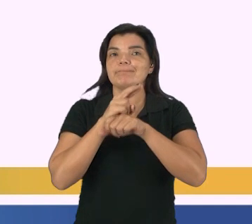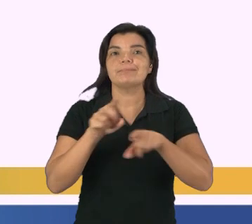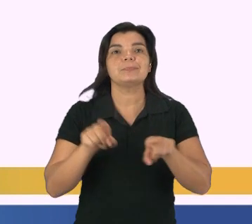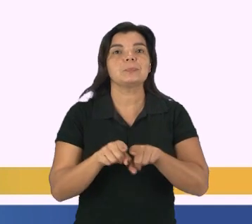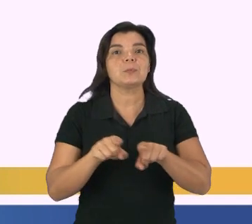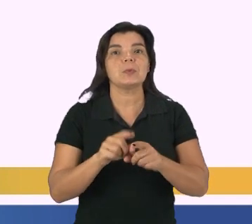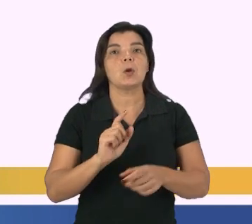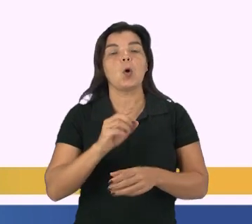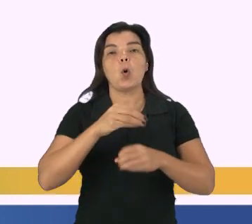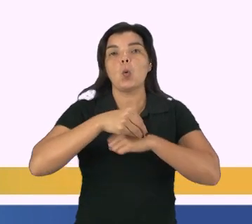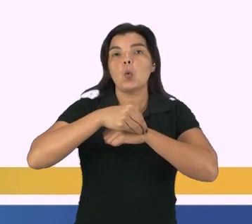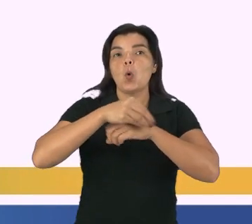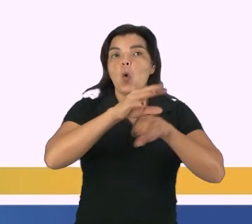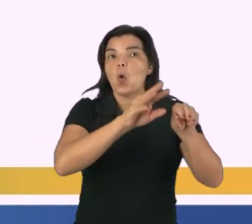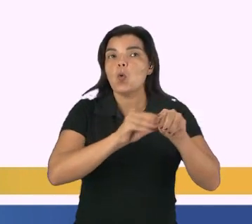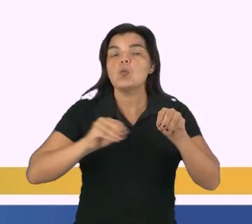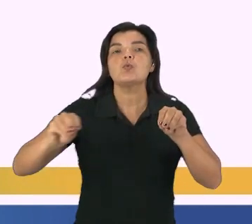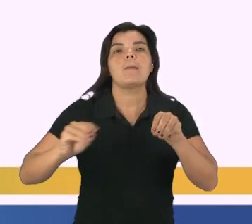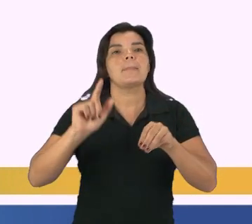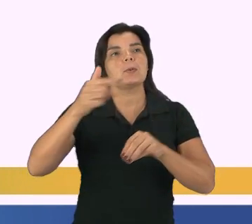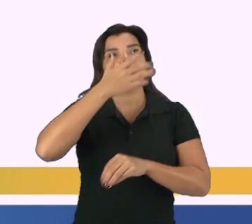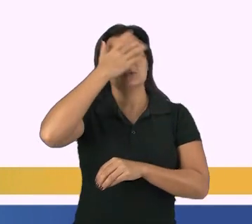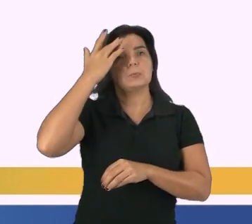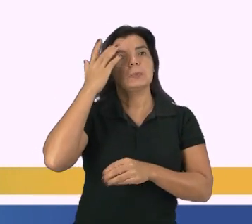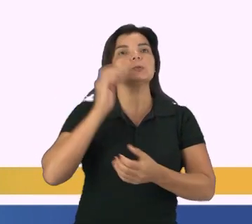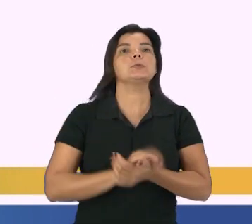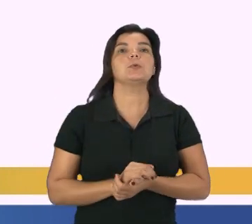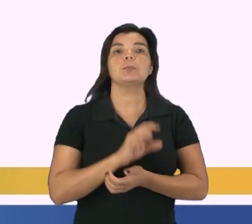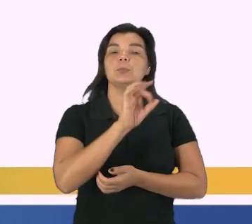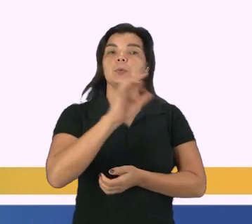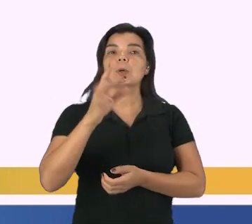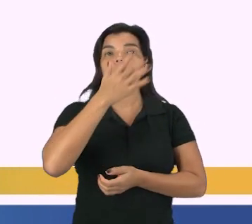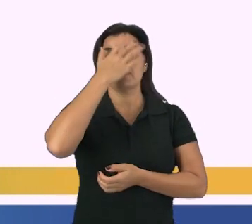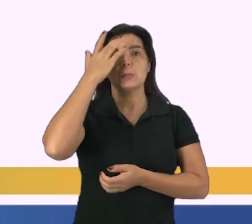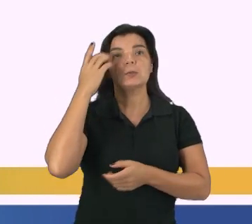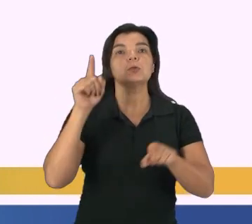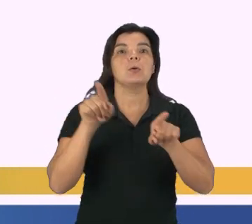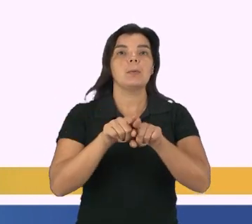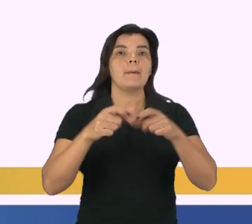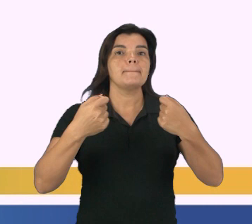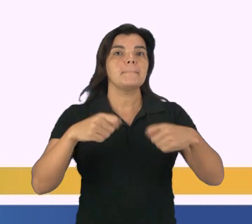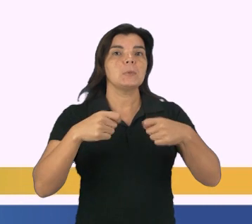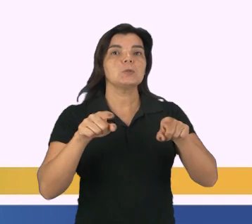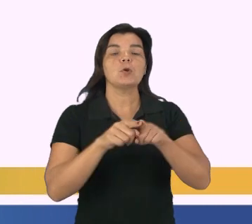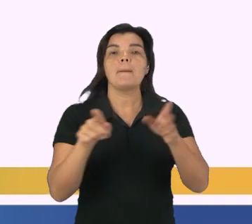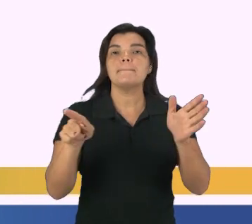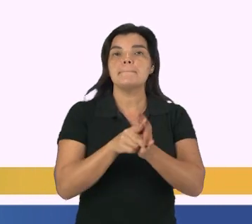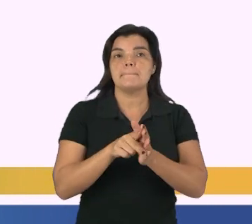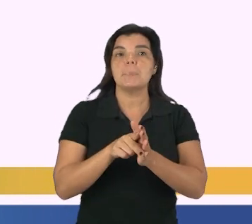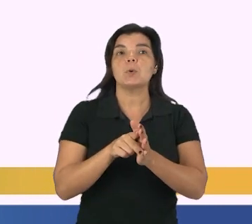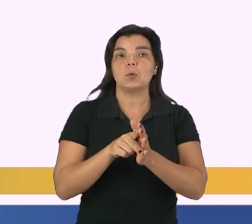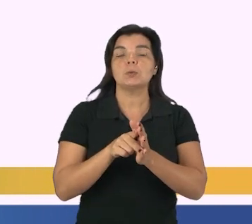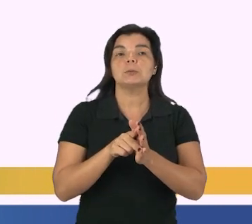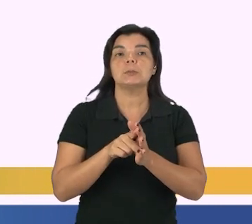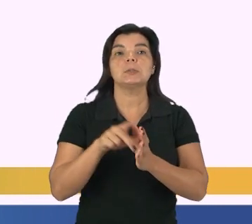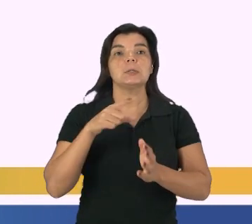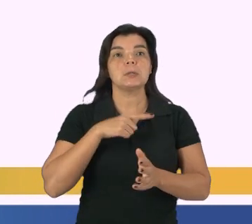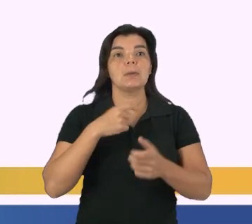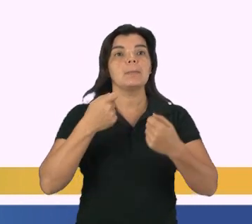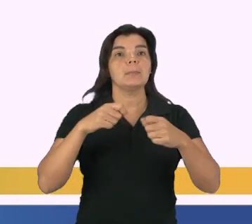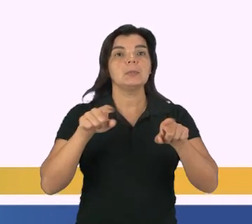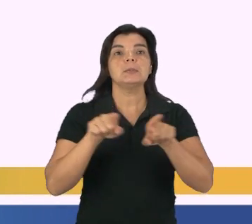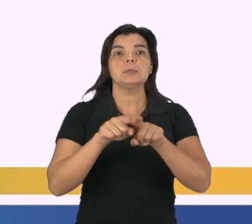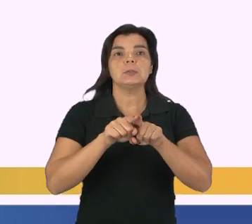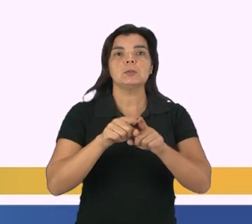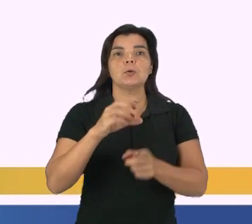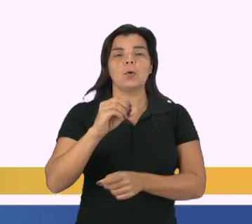ou transmitido para outras pessoas, pois cada pessoa necessita da sua própria graduação, o que deve